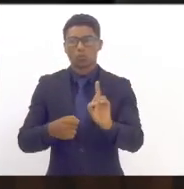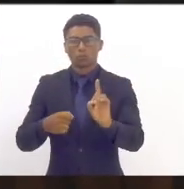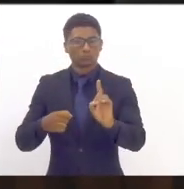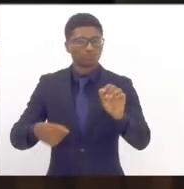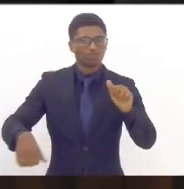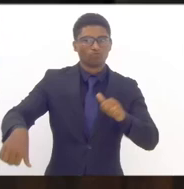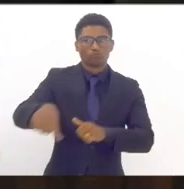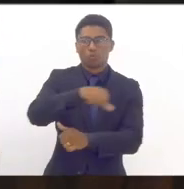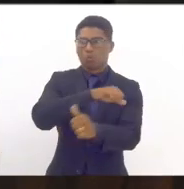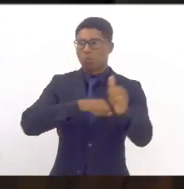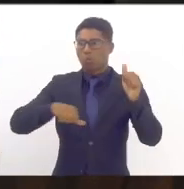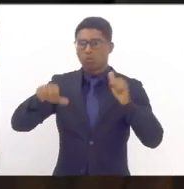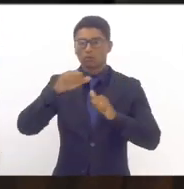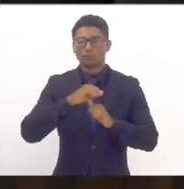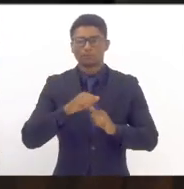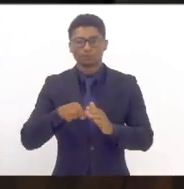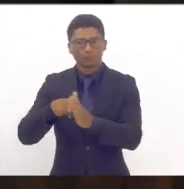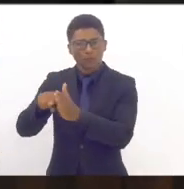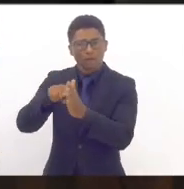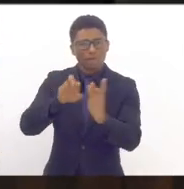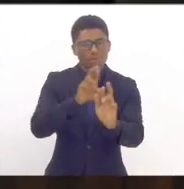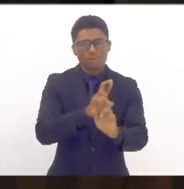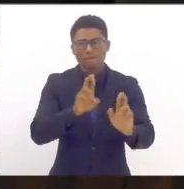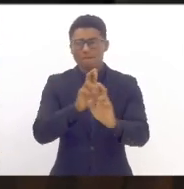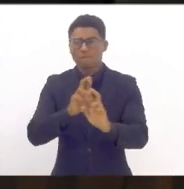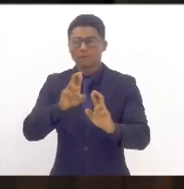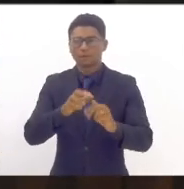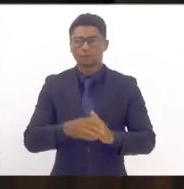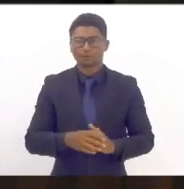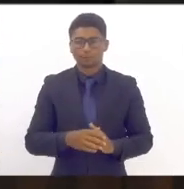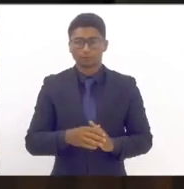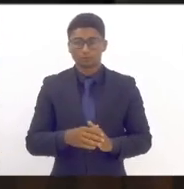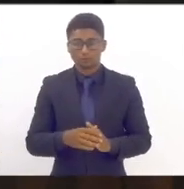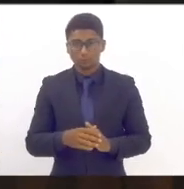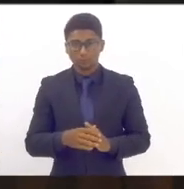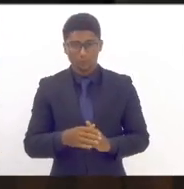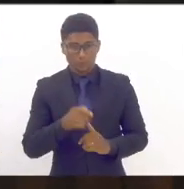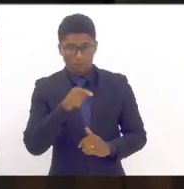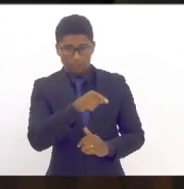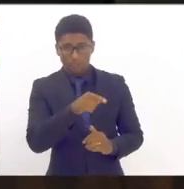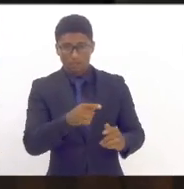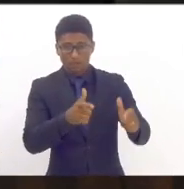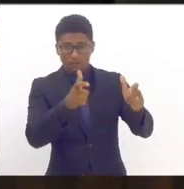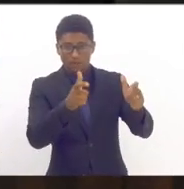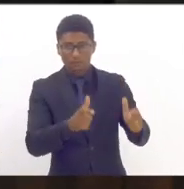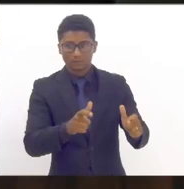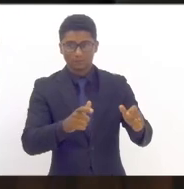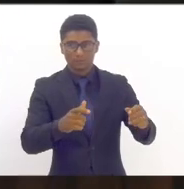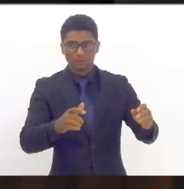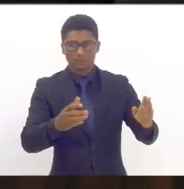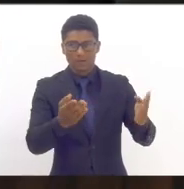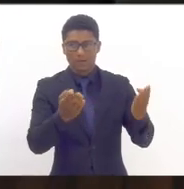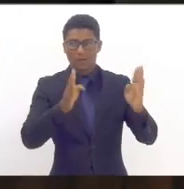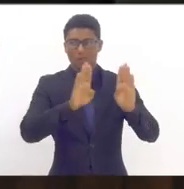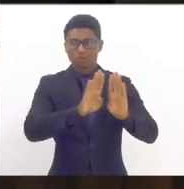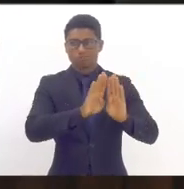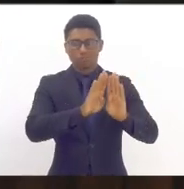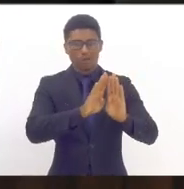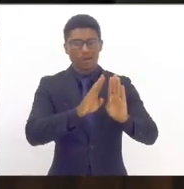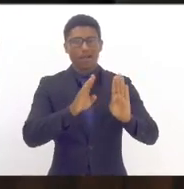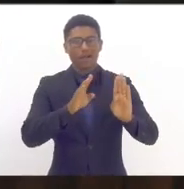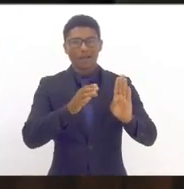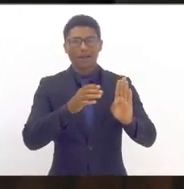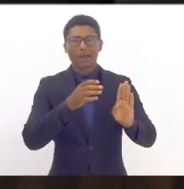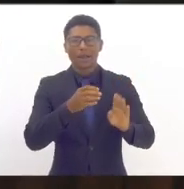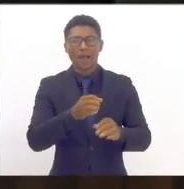cabe a um bom repórter investigativo. Quando ele surgia na portaria, era que se entrasse aquela chamada de plantão com